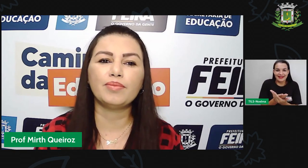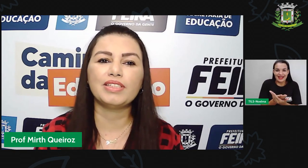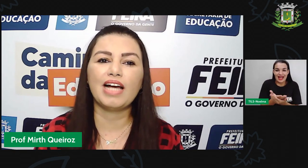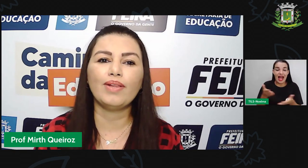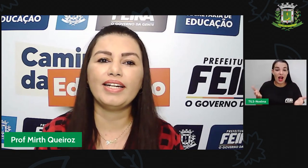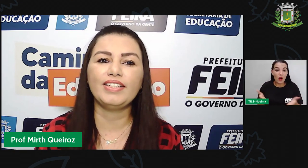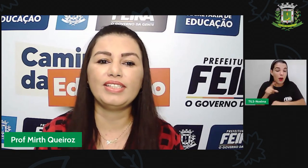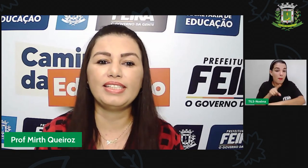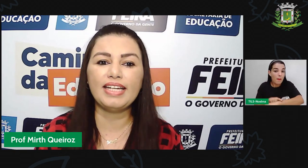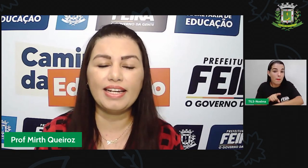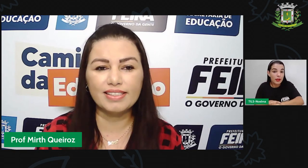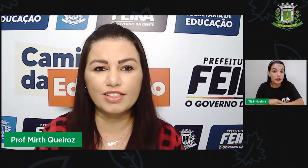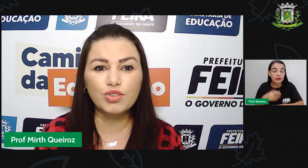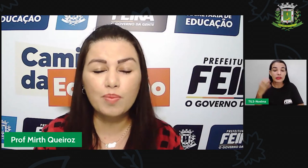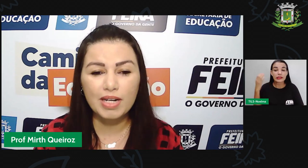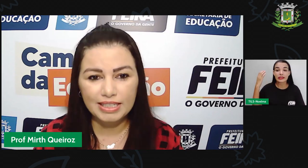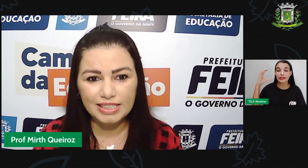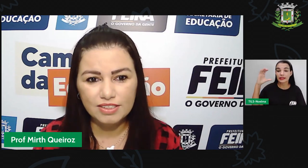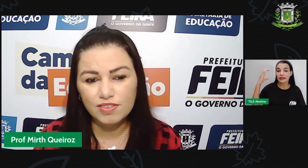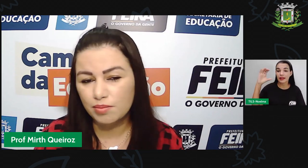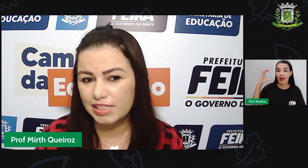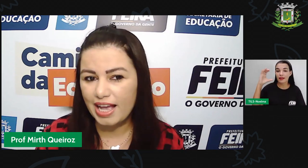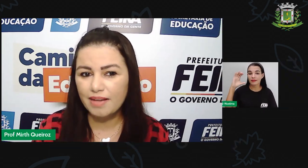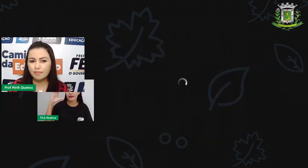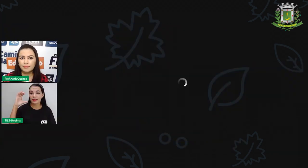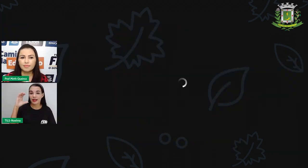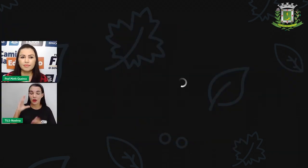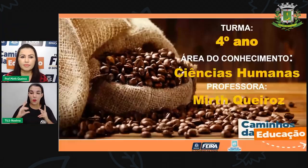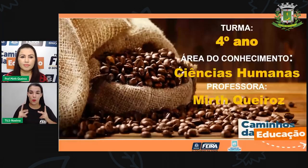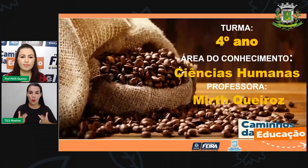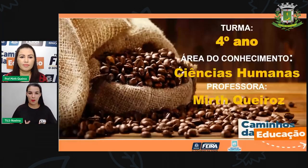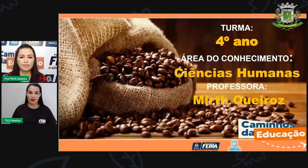nós teremos aula aí de ciências humanas. Vamos lá?